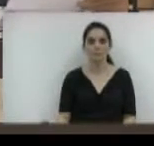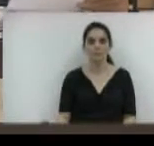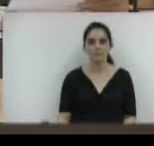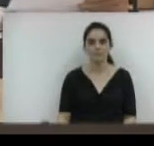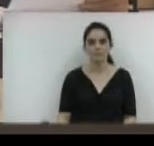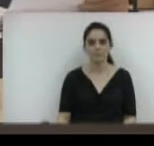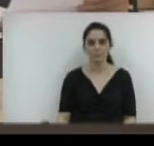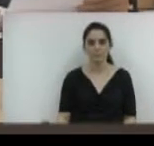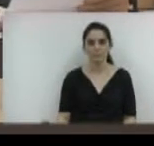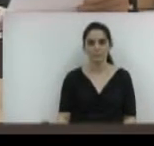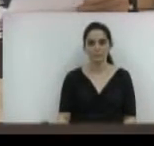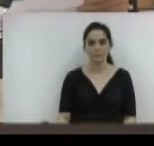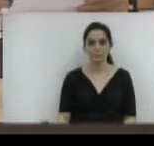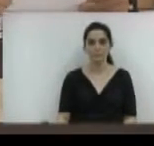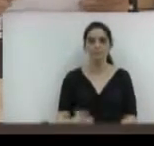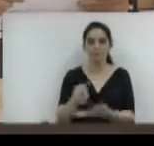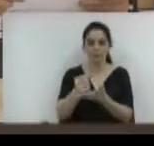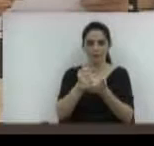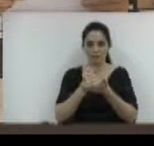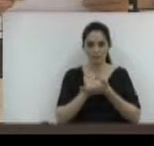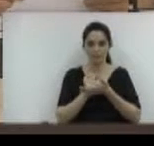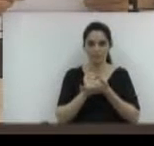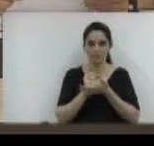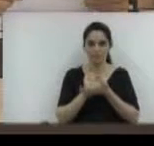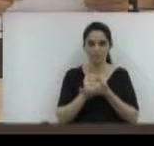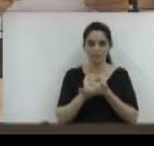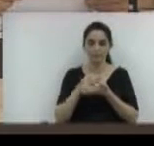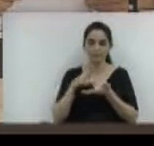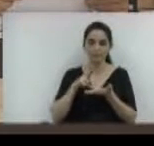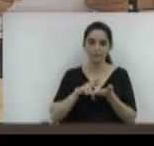Essa presidência recebe o ofício e encaminha